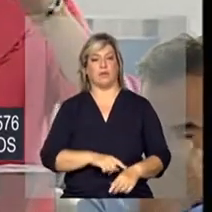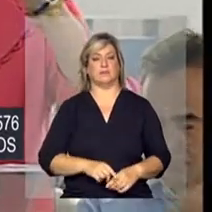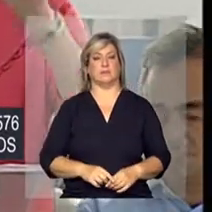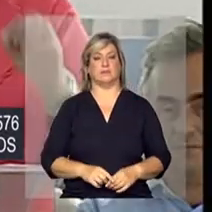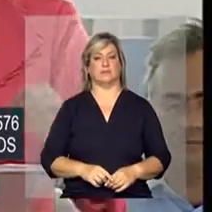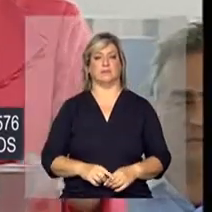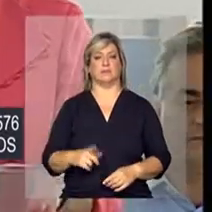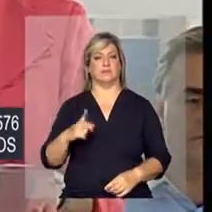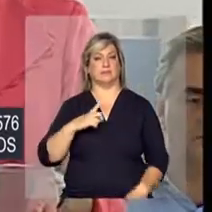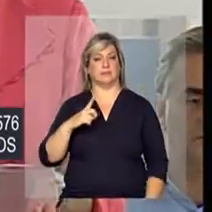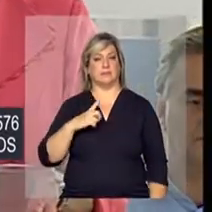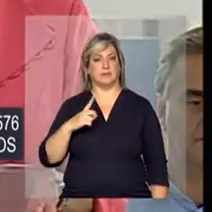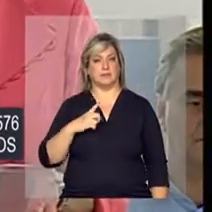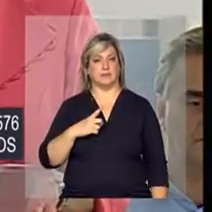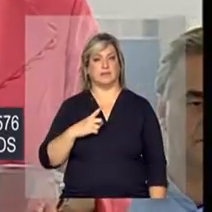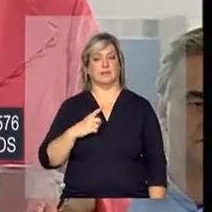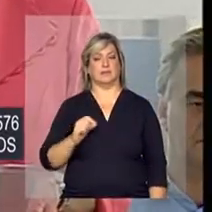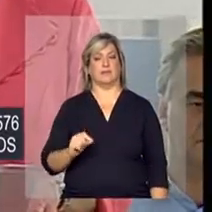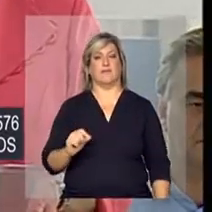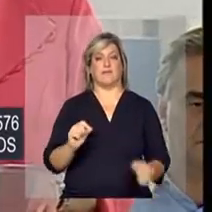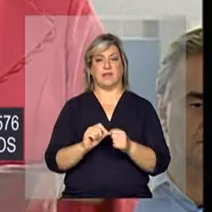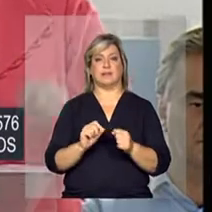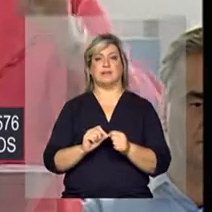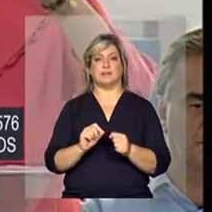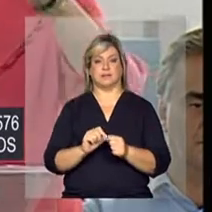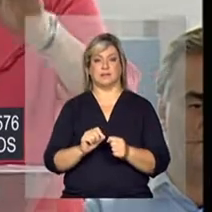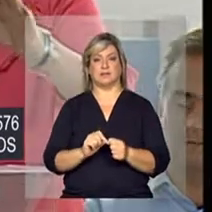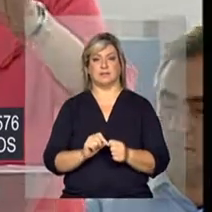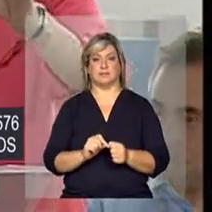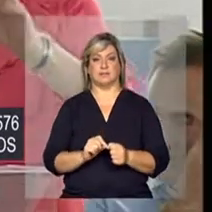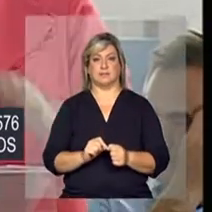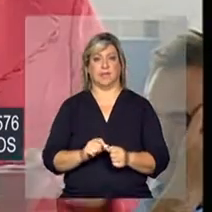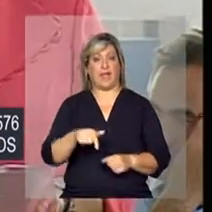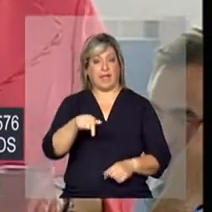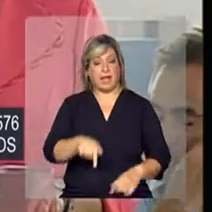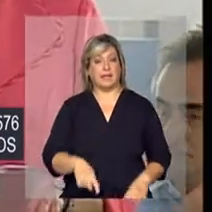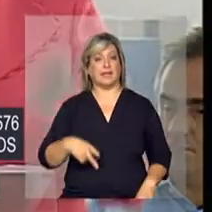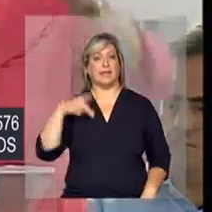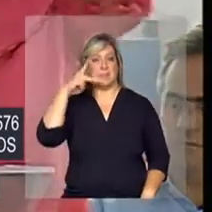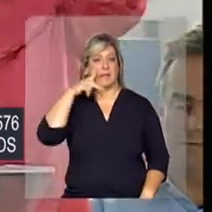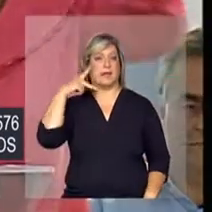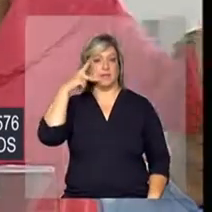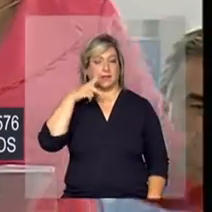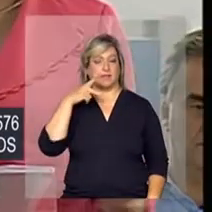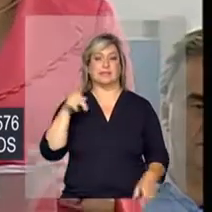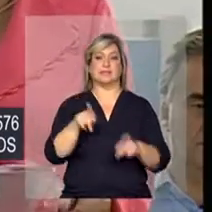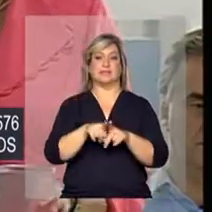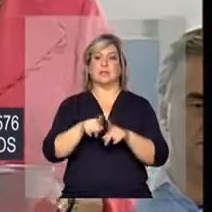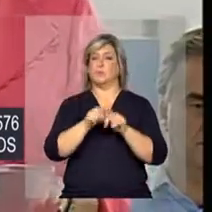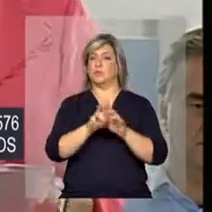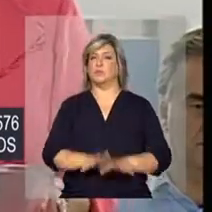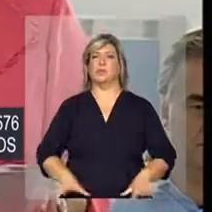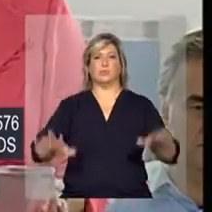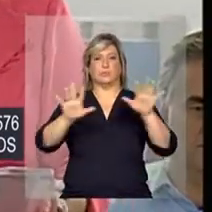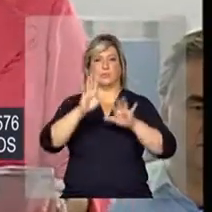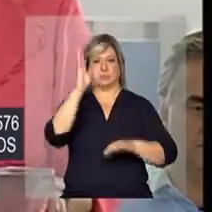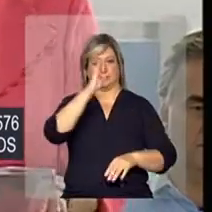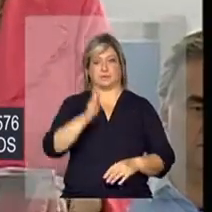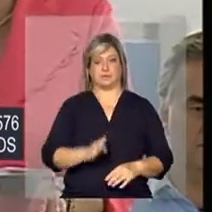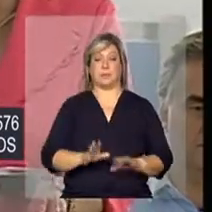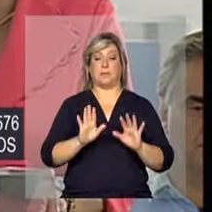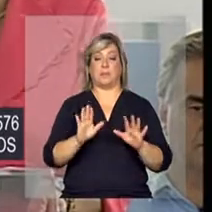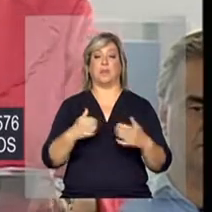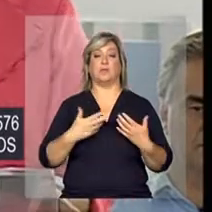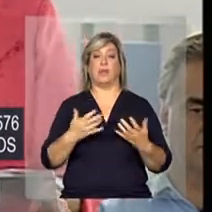nós estamos levando a cabo aqui na Paraíba e no resto do Brasil. Mas eu